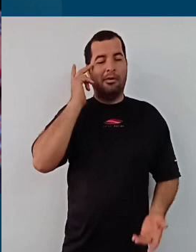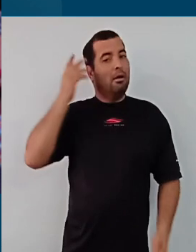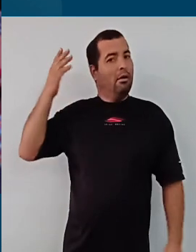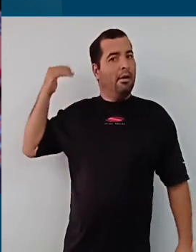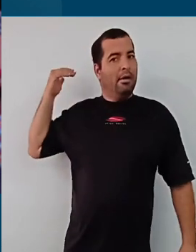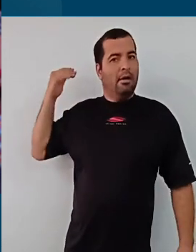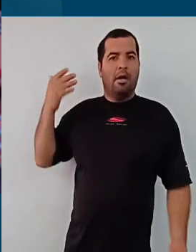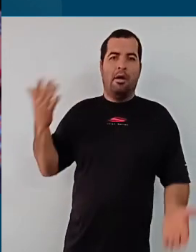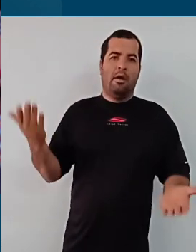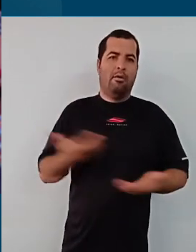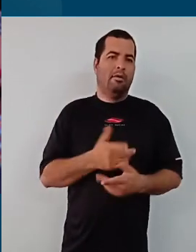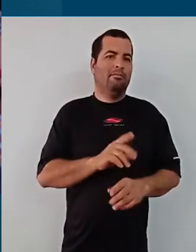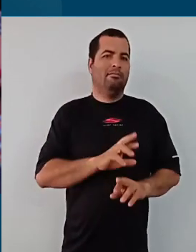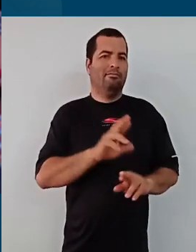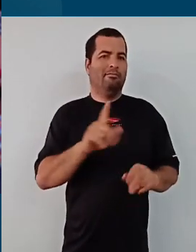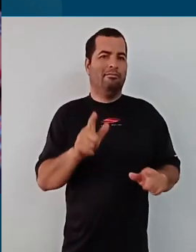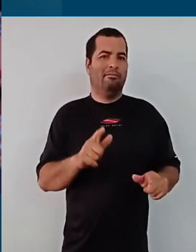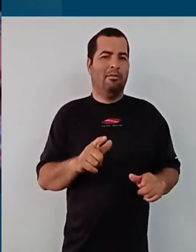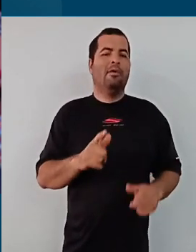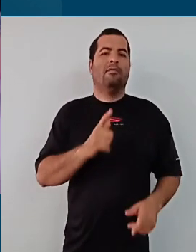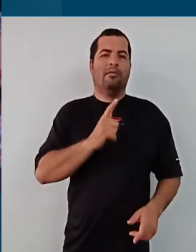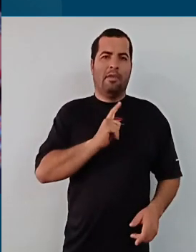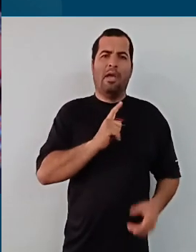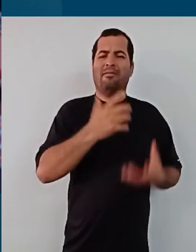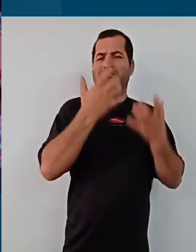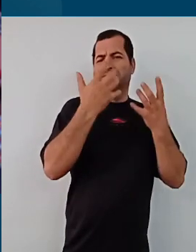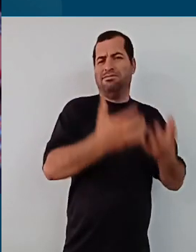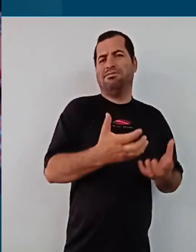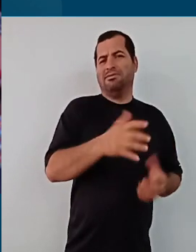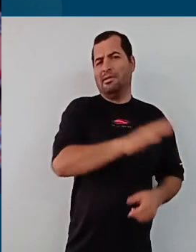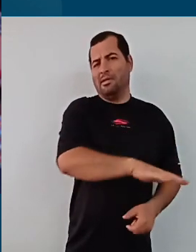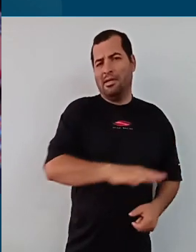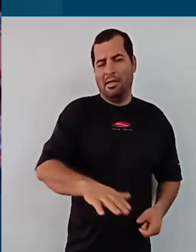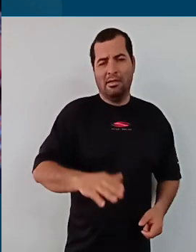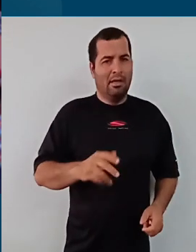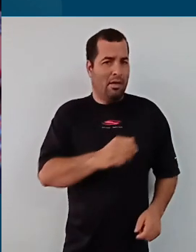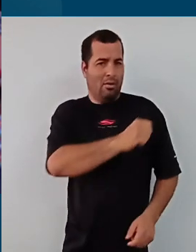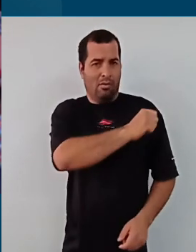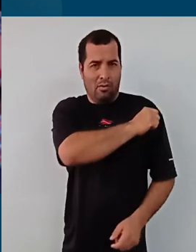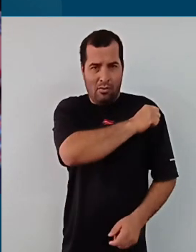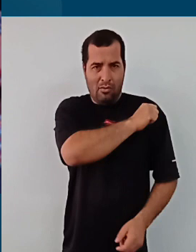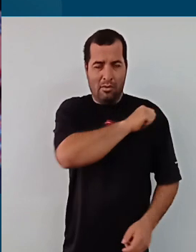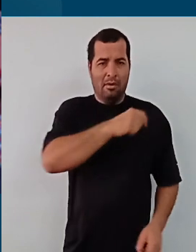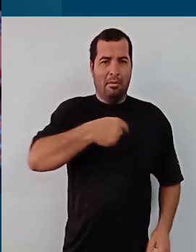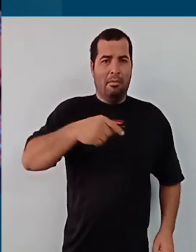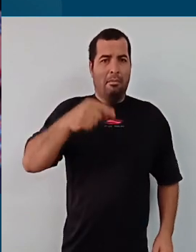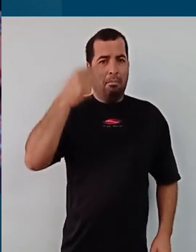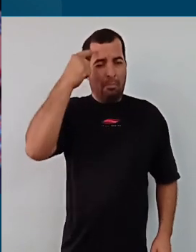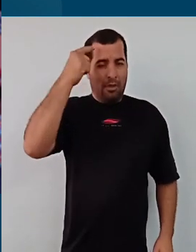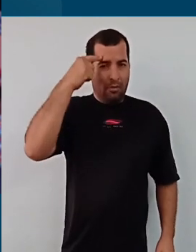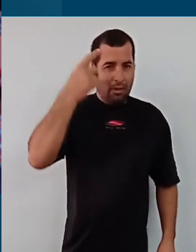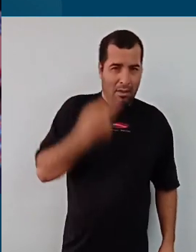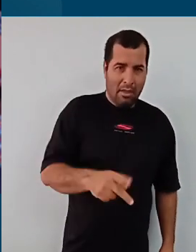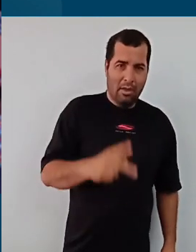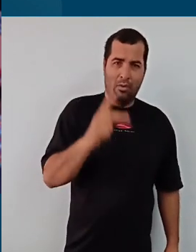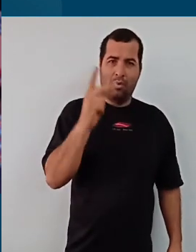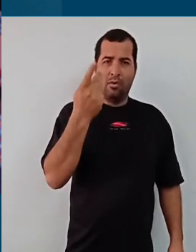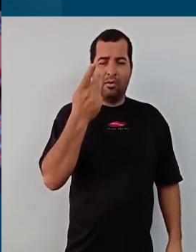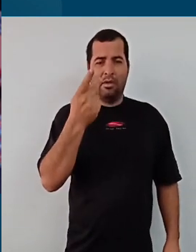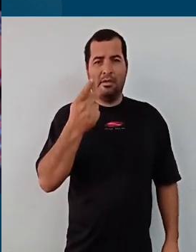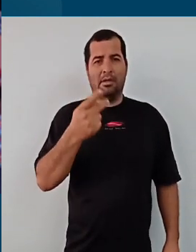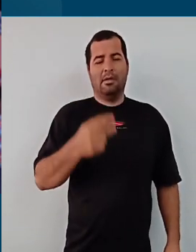falando é de milhões de crianças, né, e milhares de crianças, quando a gente pensa o município, que não teve